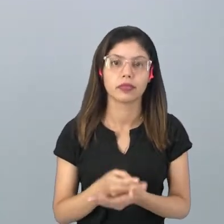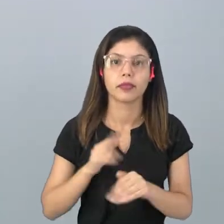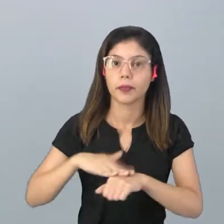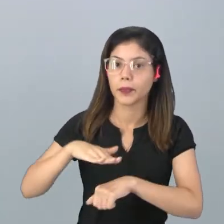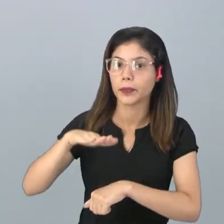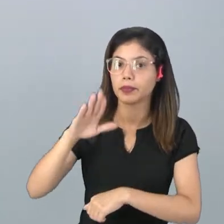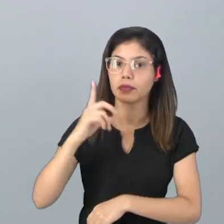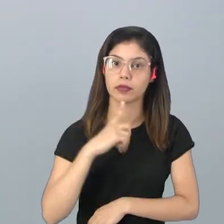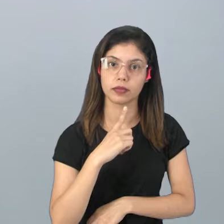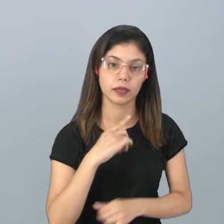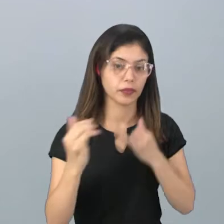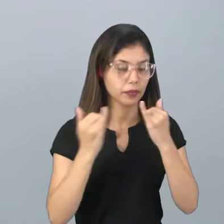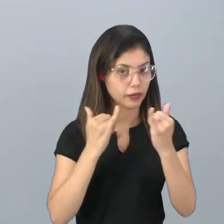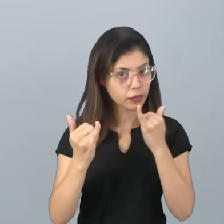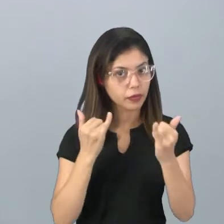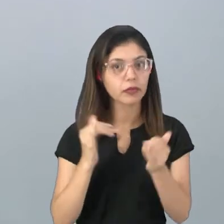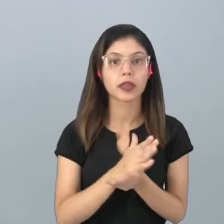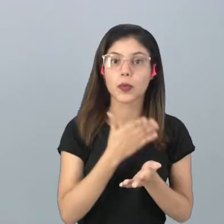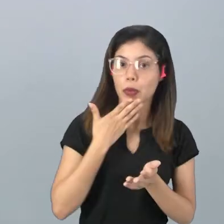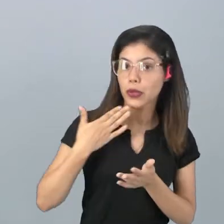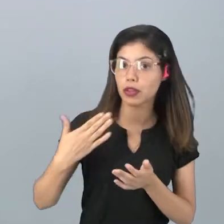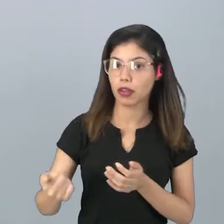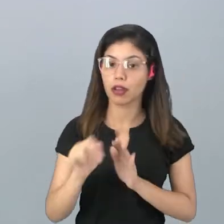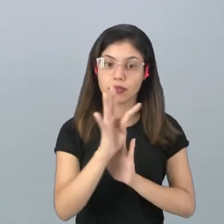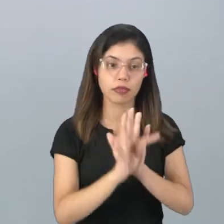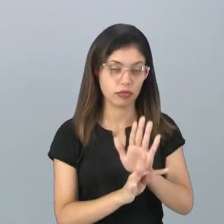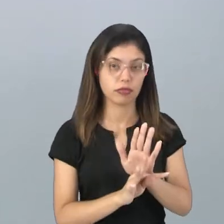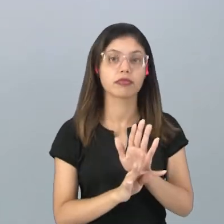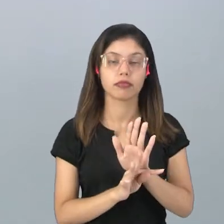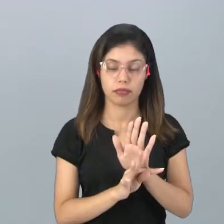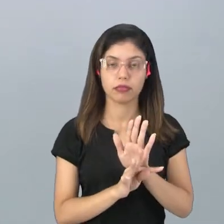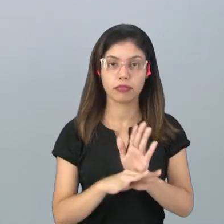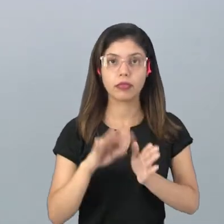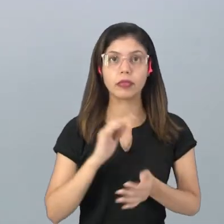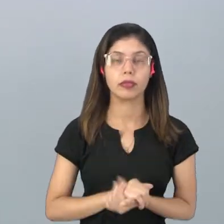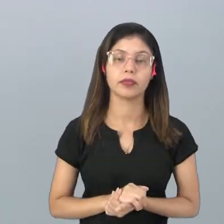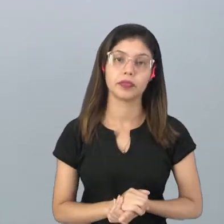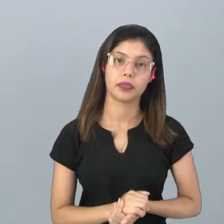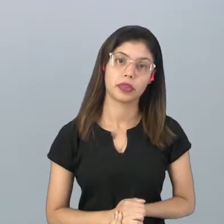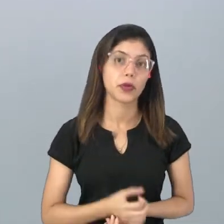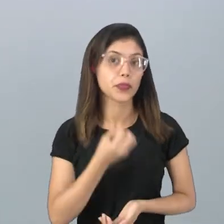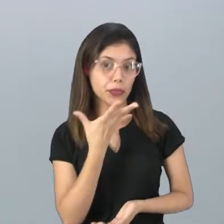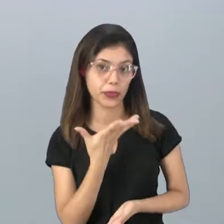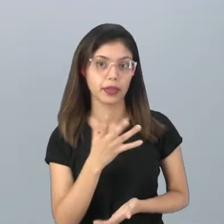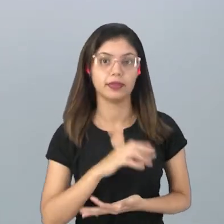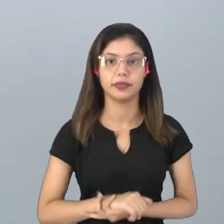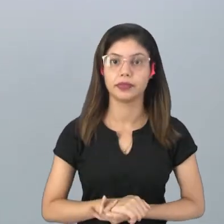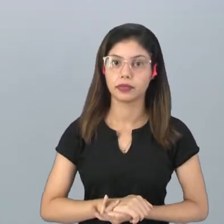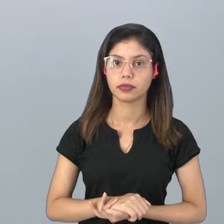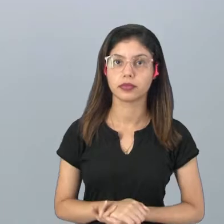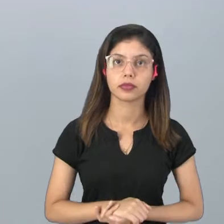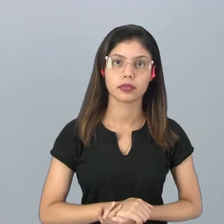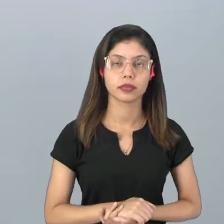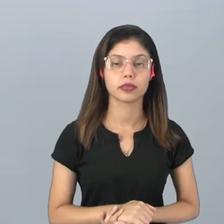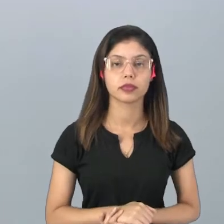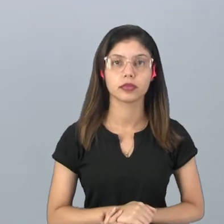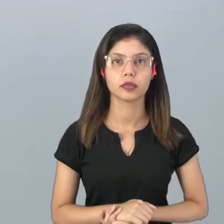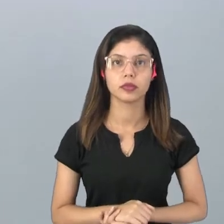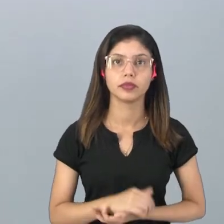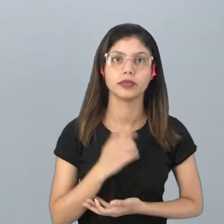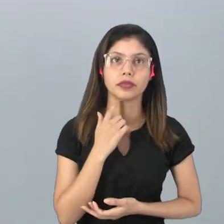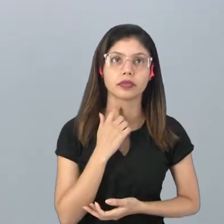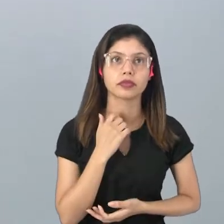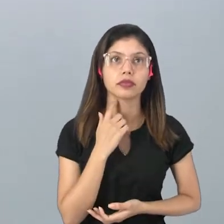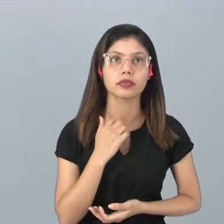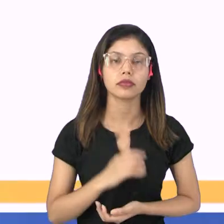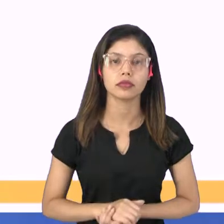também, porque quanto mais eu acrescentar essas informações, mais eu enriqueço o texto que eu estou produzindo. E é interessante colocar isso